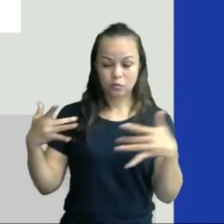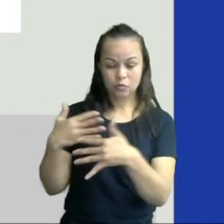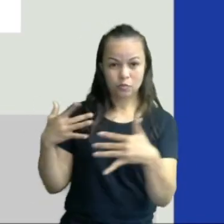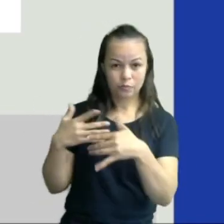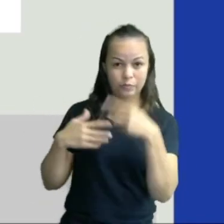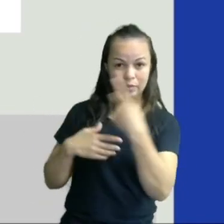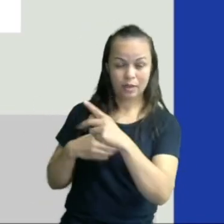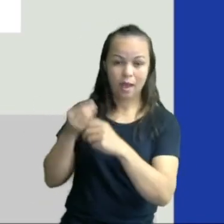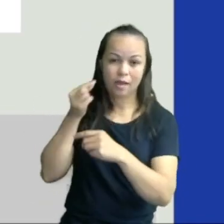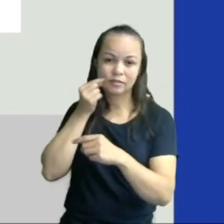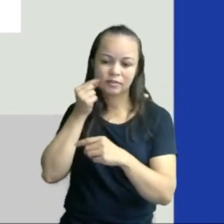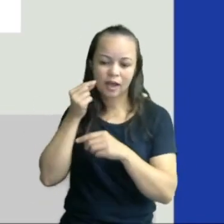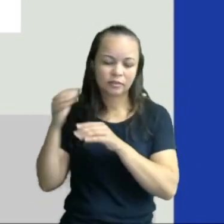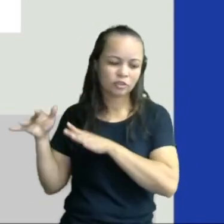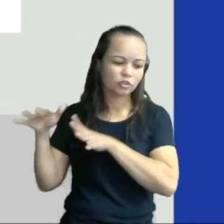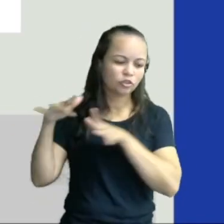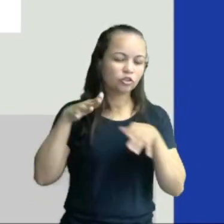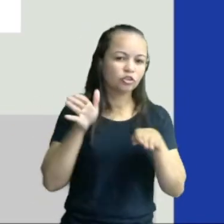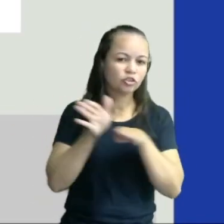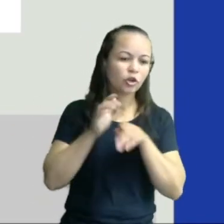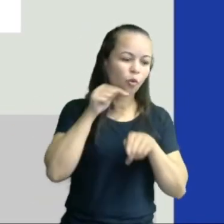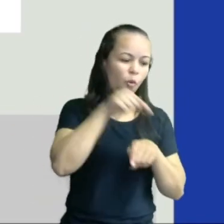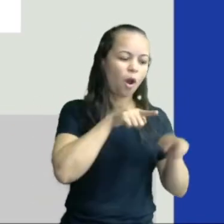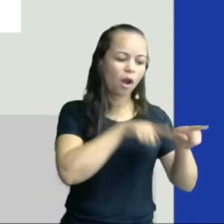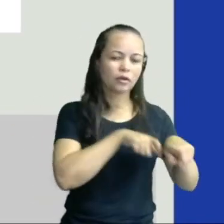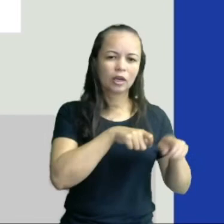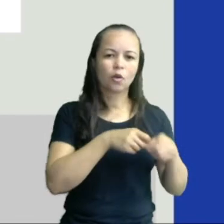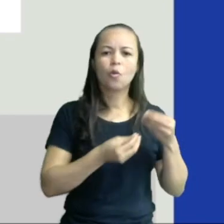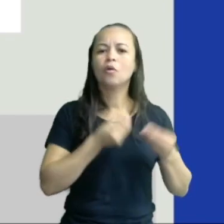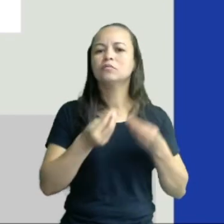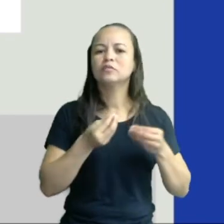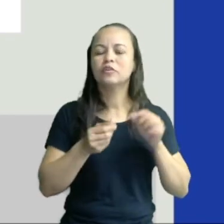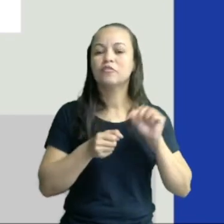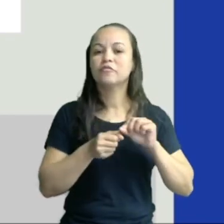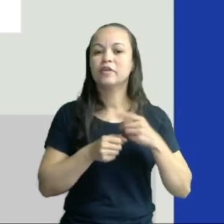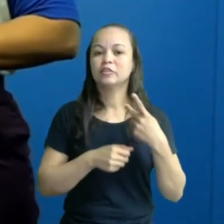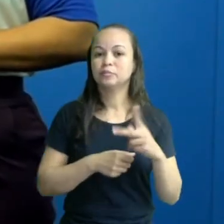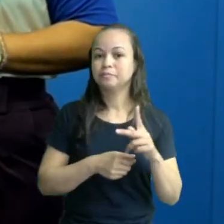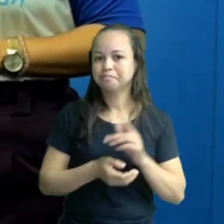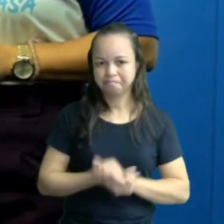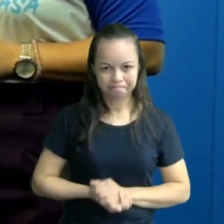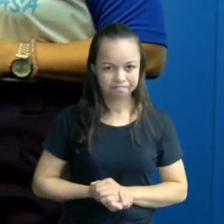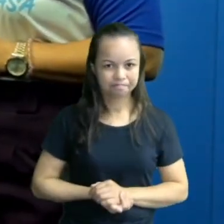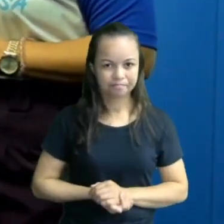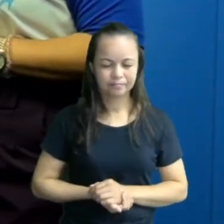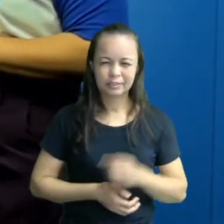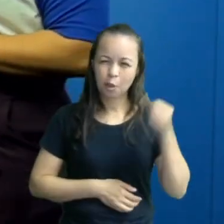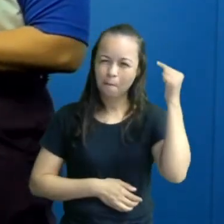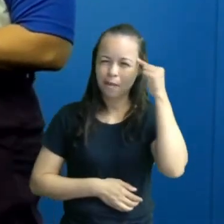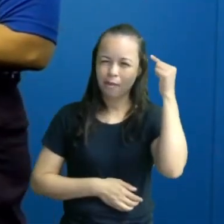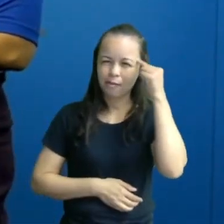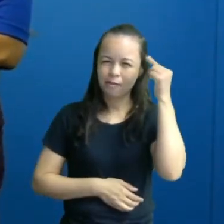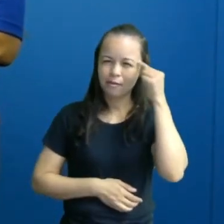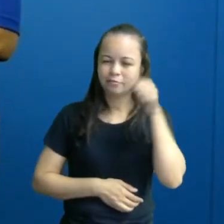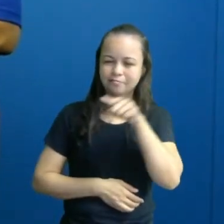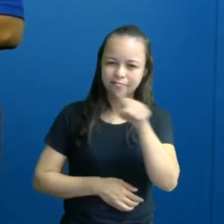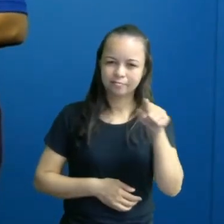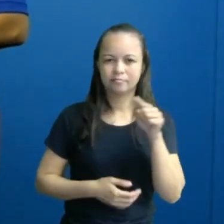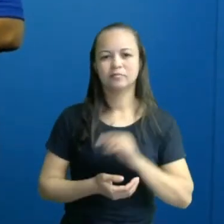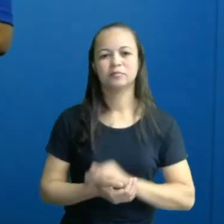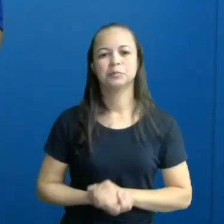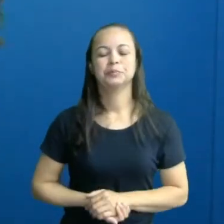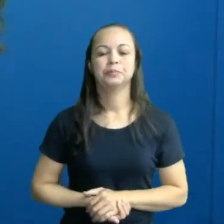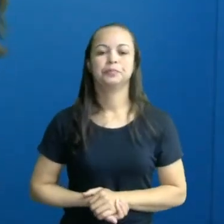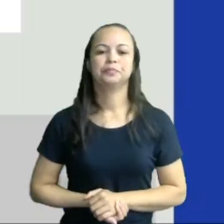no campo, o que foi que o rato do campo fez para ele? E aí, pensando,